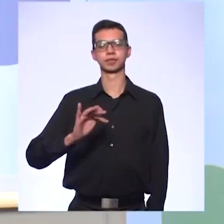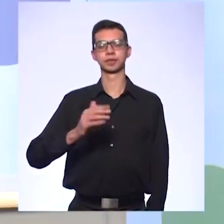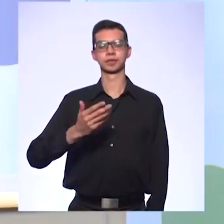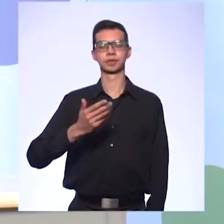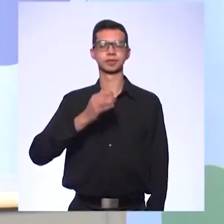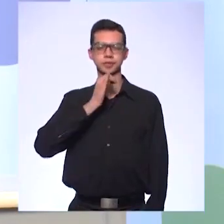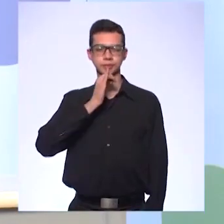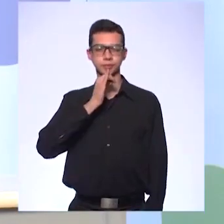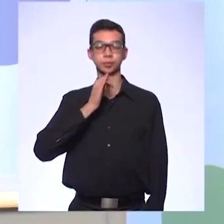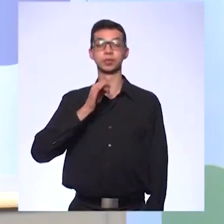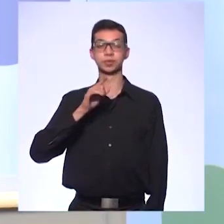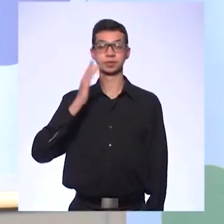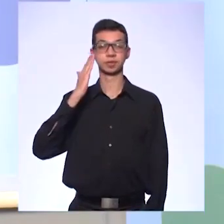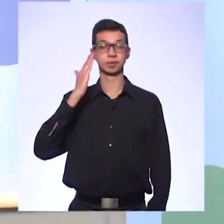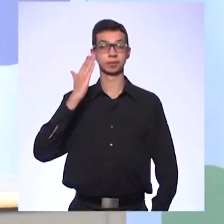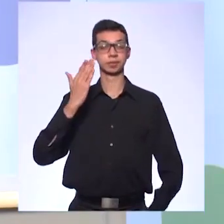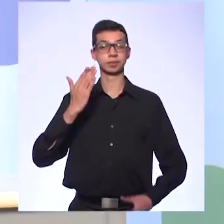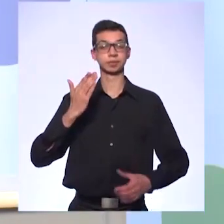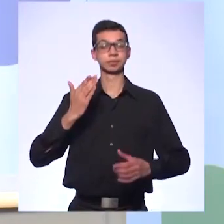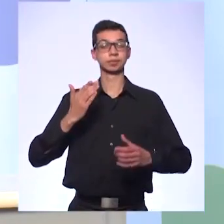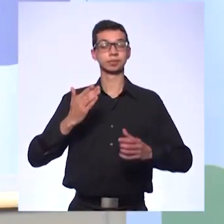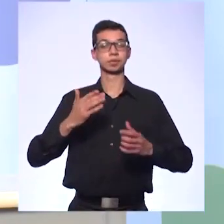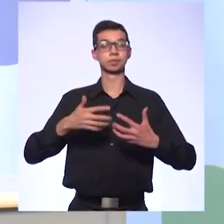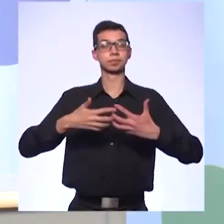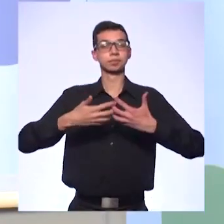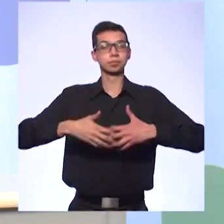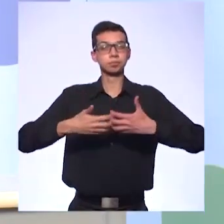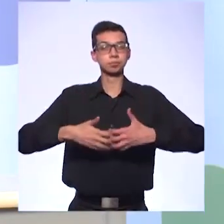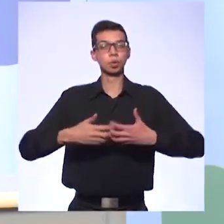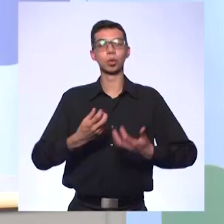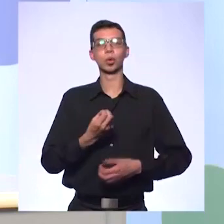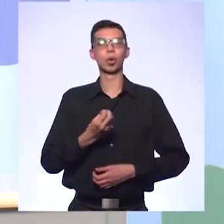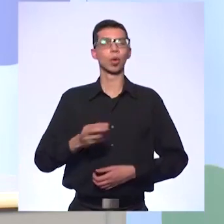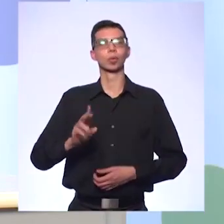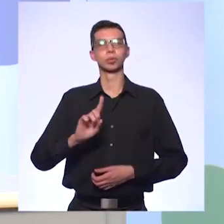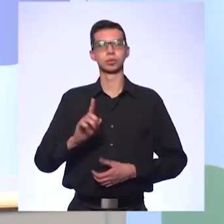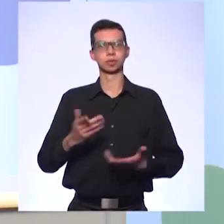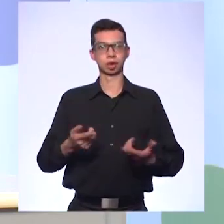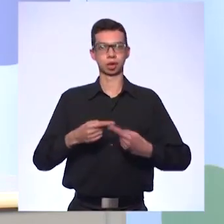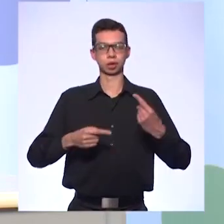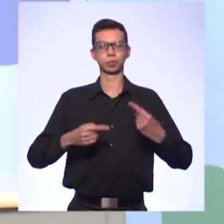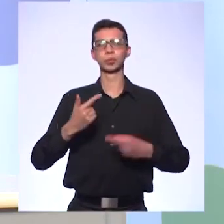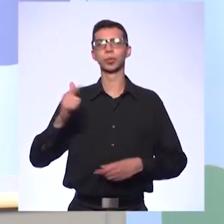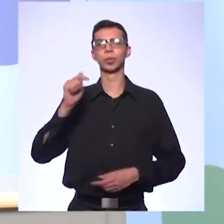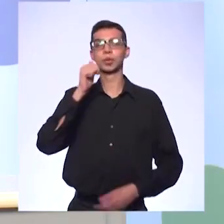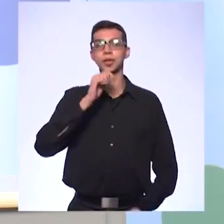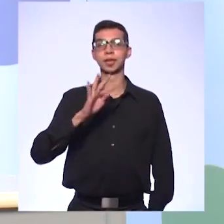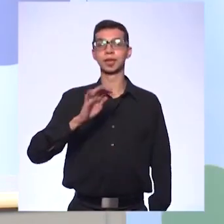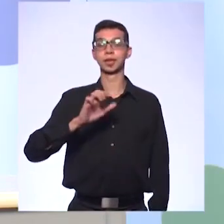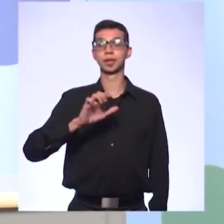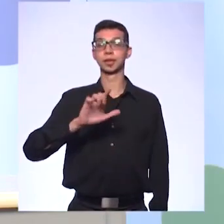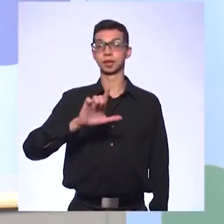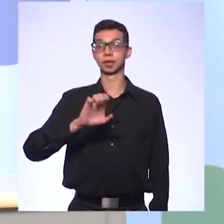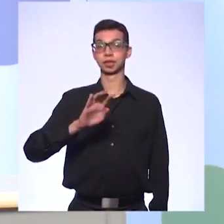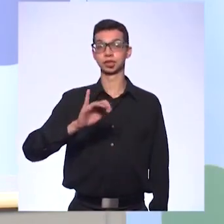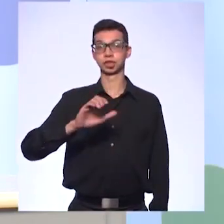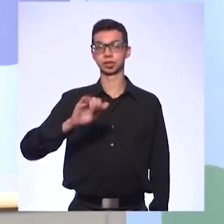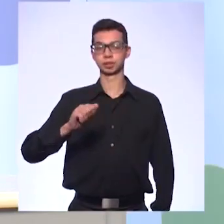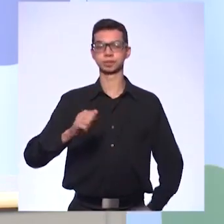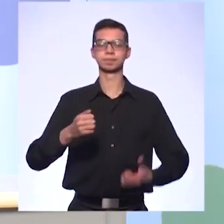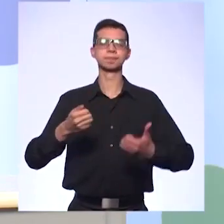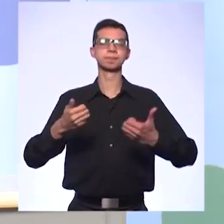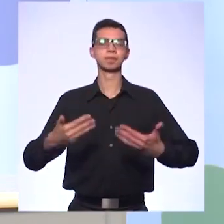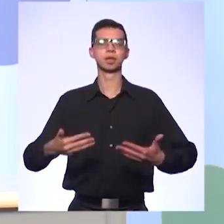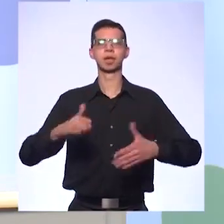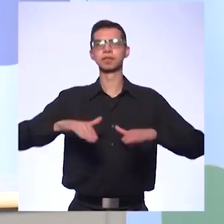isso funciona ou não. Very nice. A Letícia respondeu, to test some hypotheses. Para testar